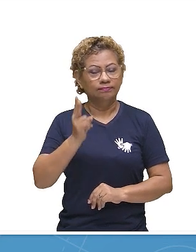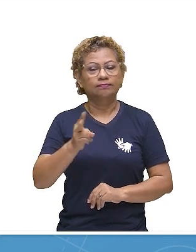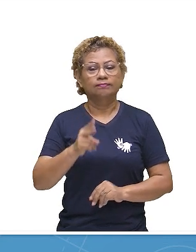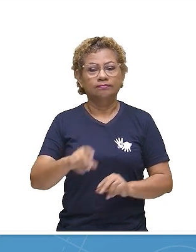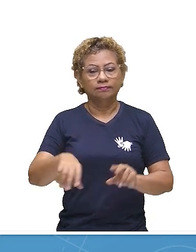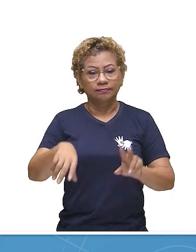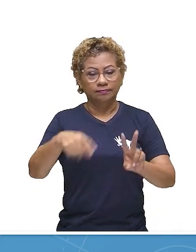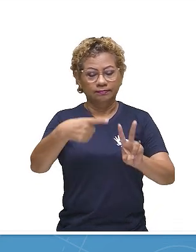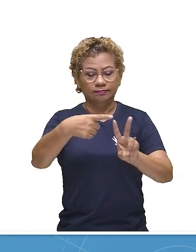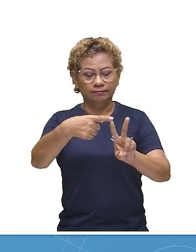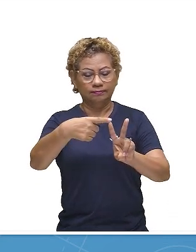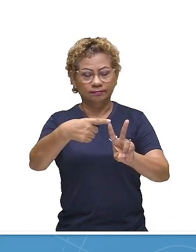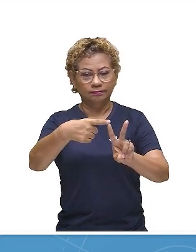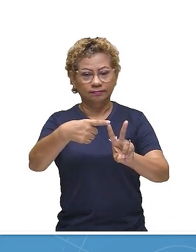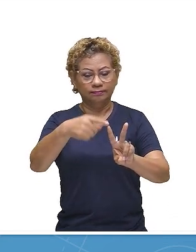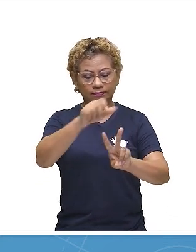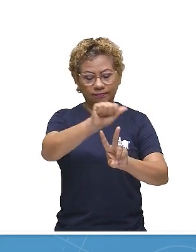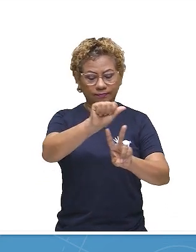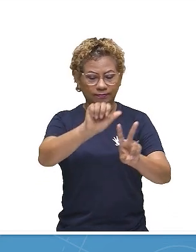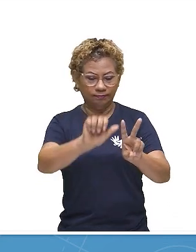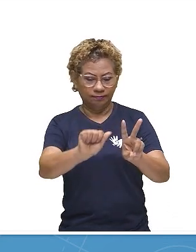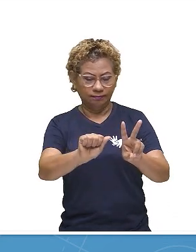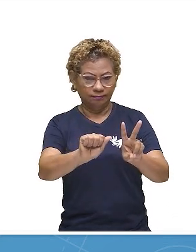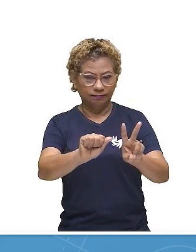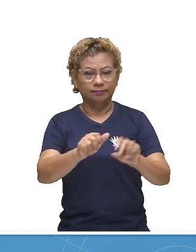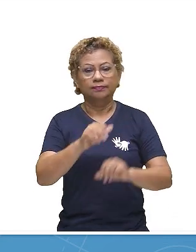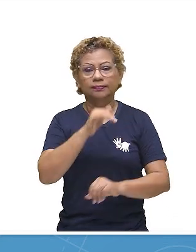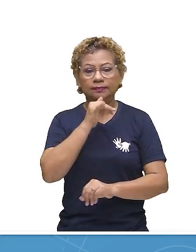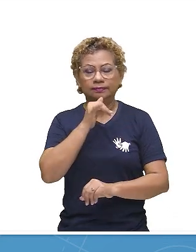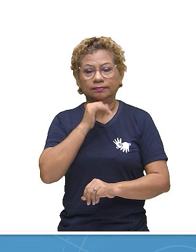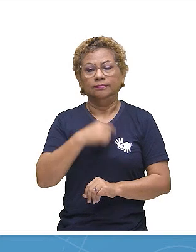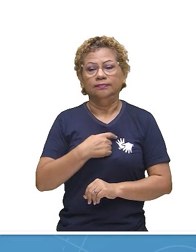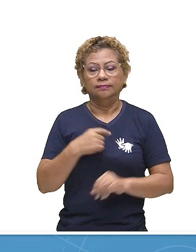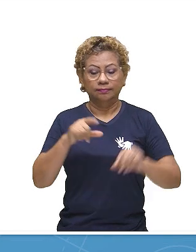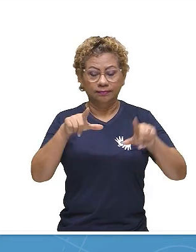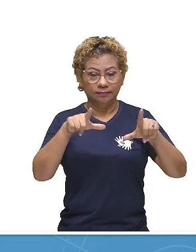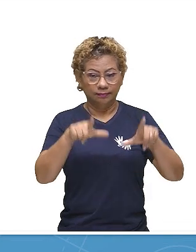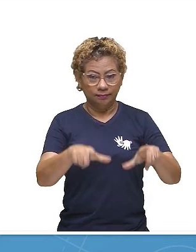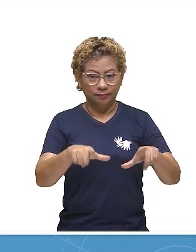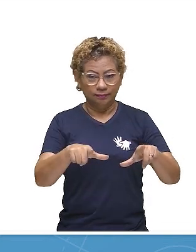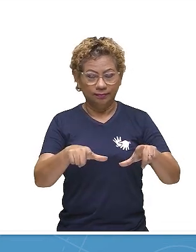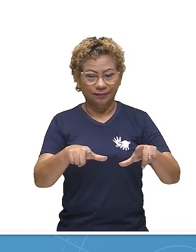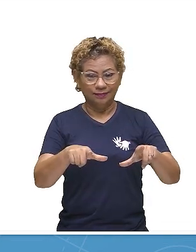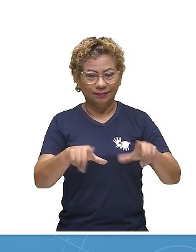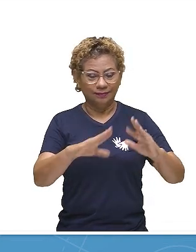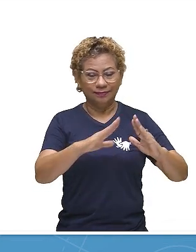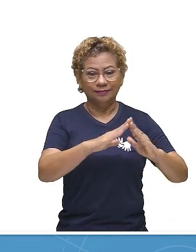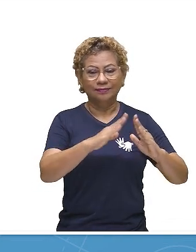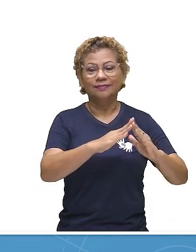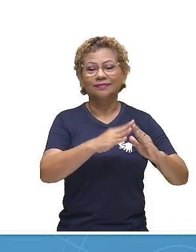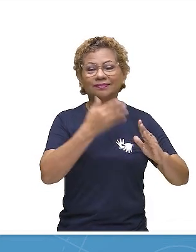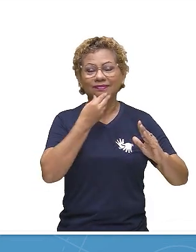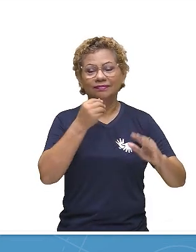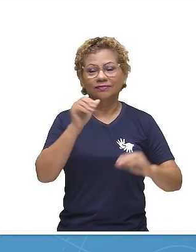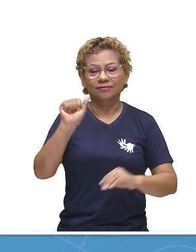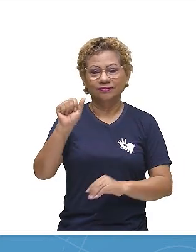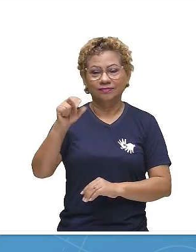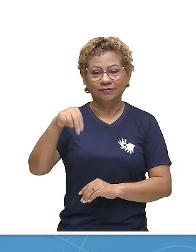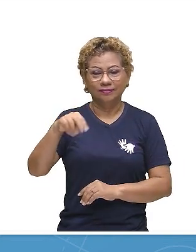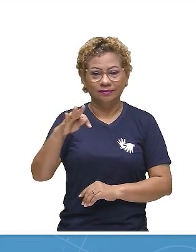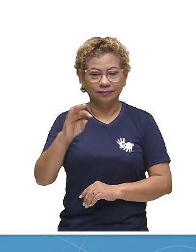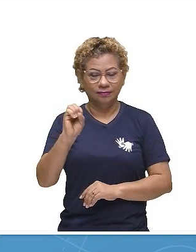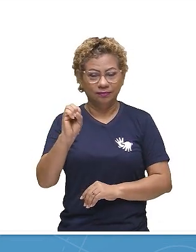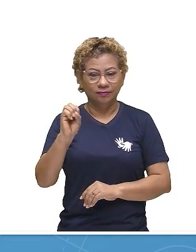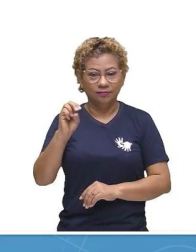supor, no caso lá do quarto do seu Antônio, nós temos raiz quadrada de 16. Nesse